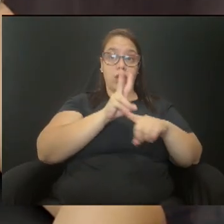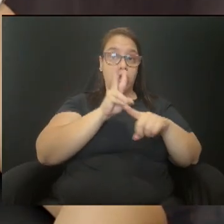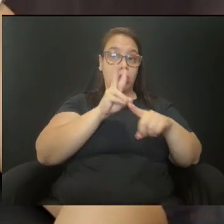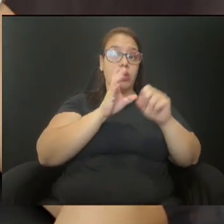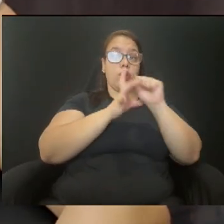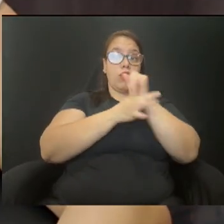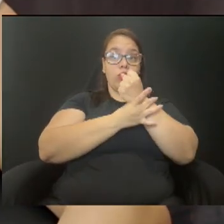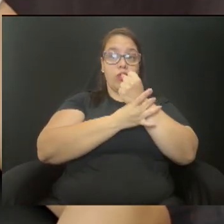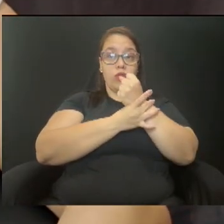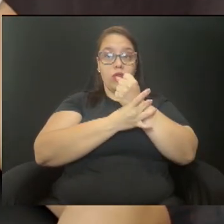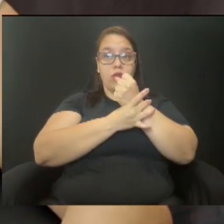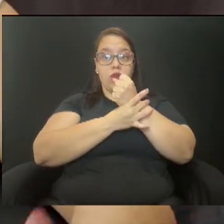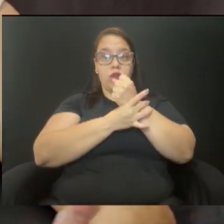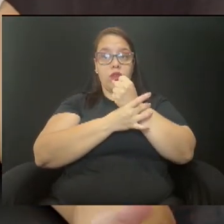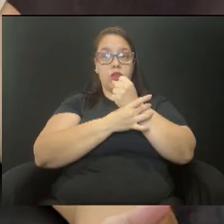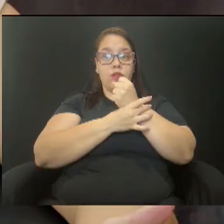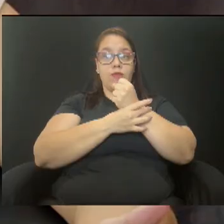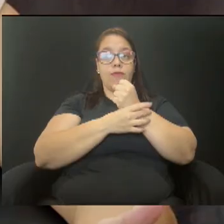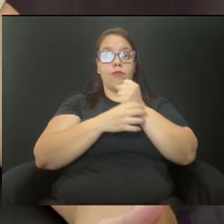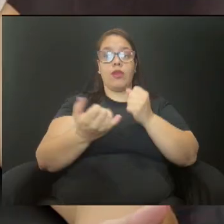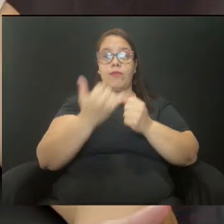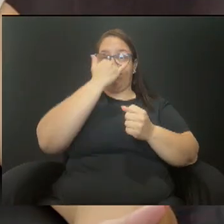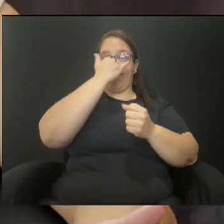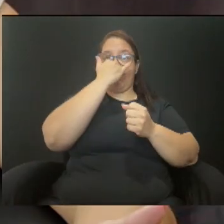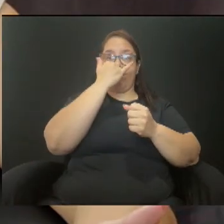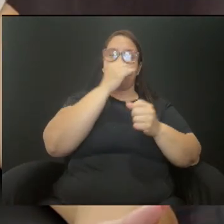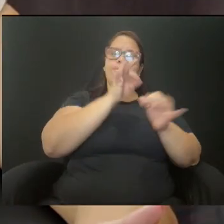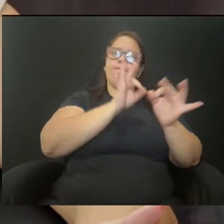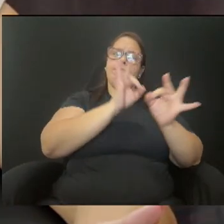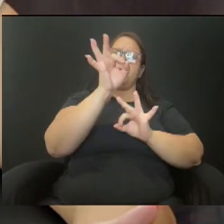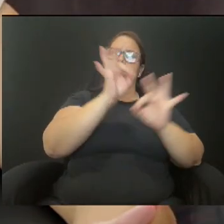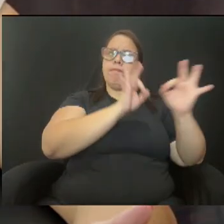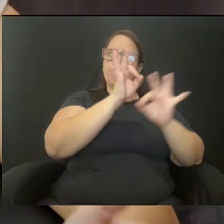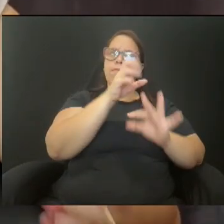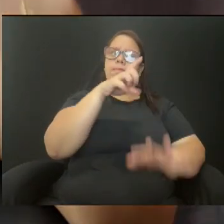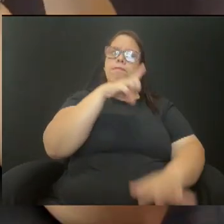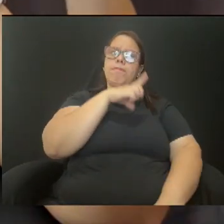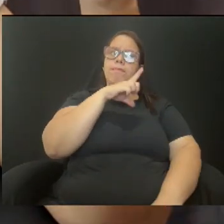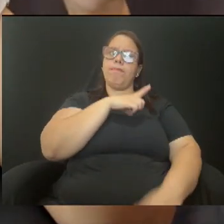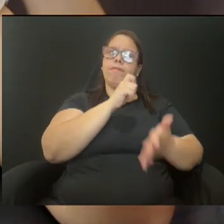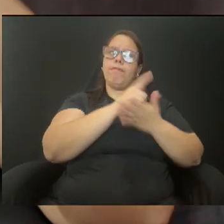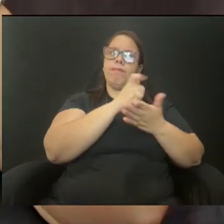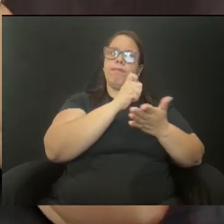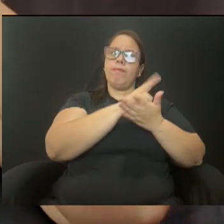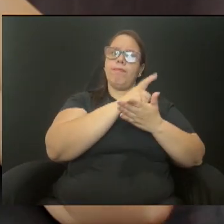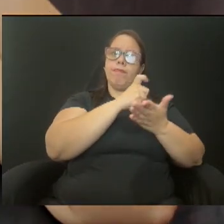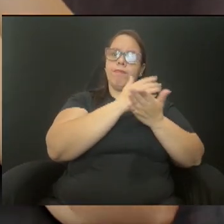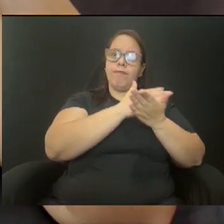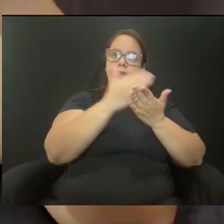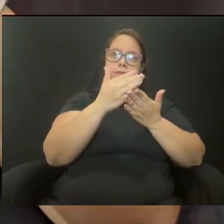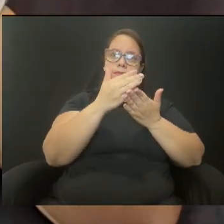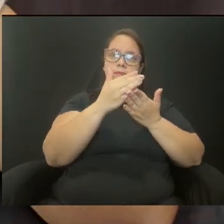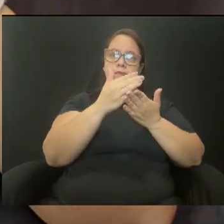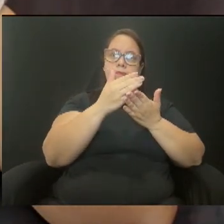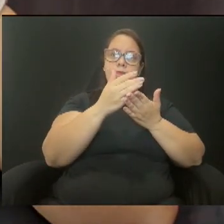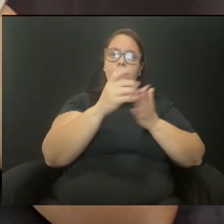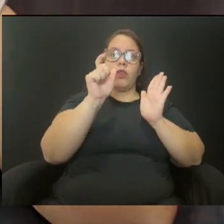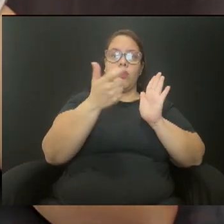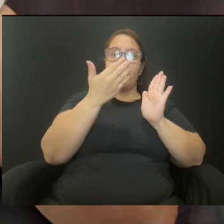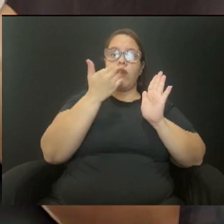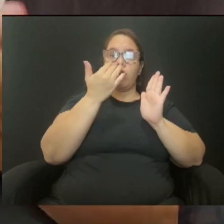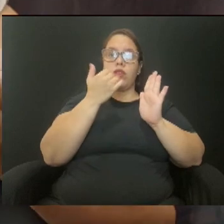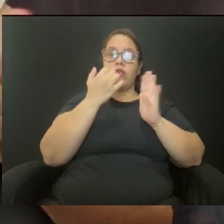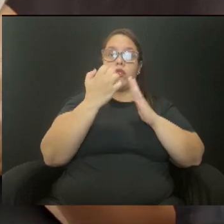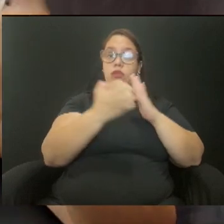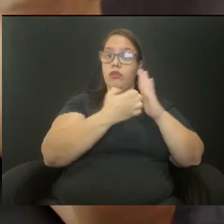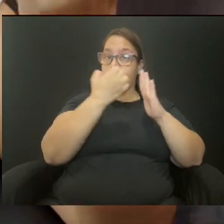de acidente. Então, acho que você tem que mapear tudo que você vai ter de gastos, né? Começar ali, vale alimentação, muitas empresas também têm